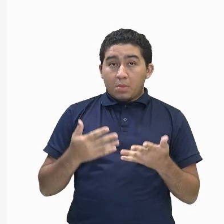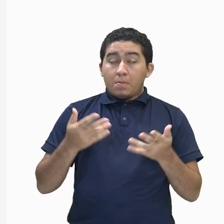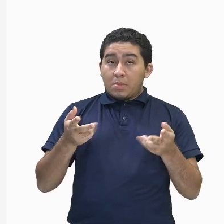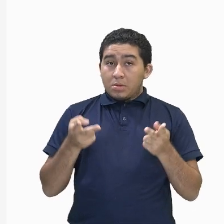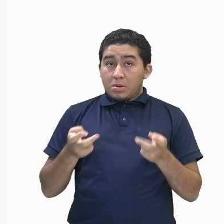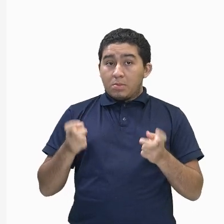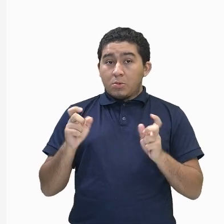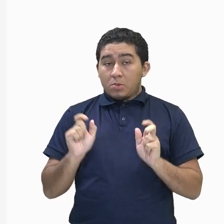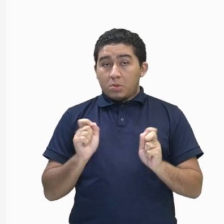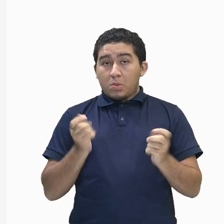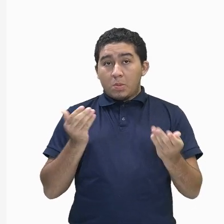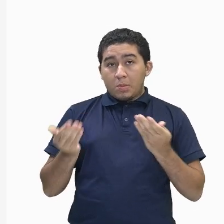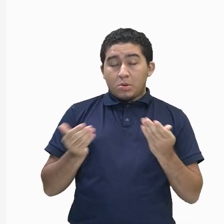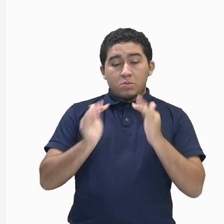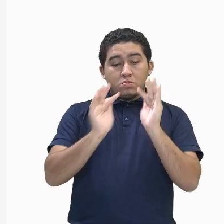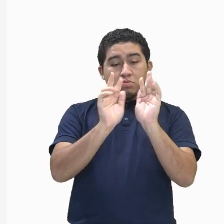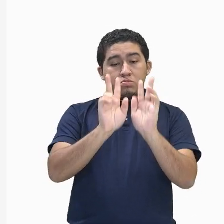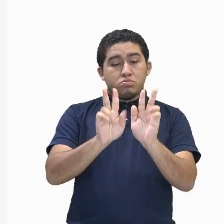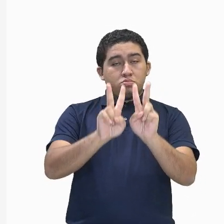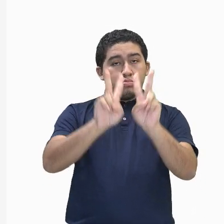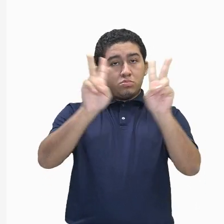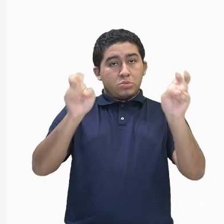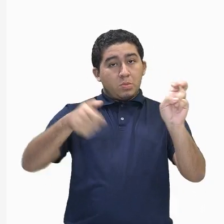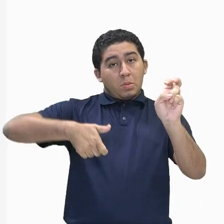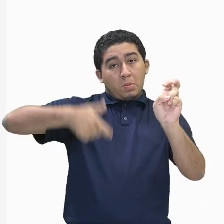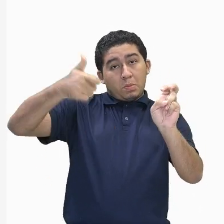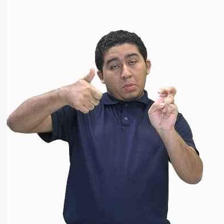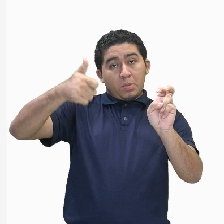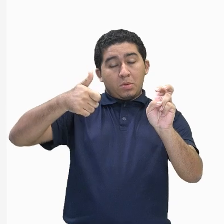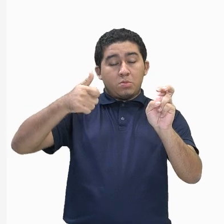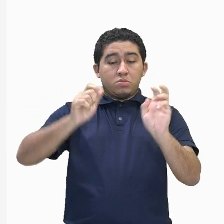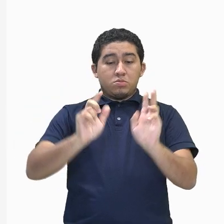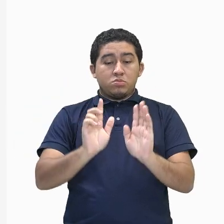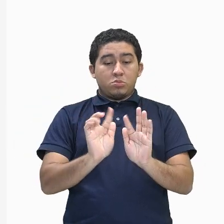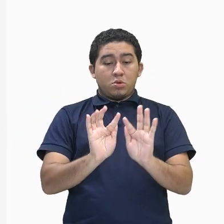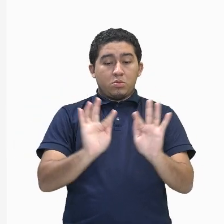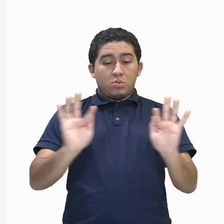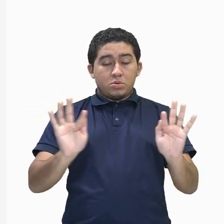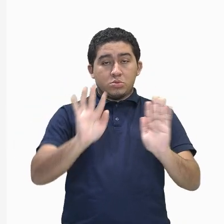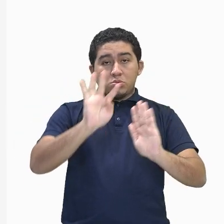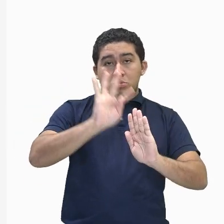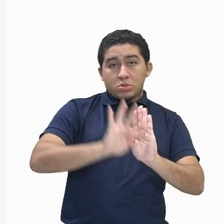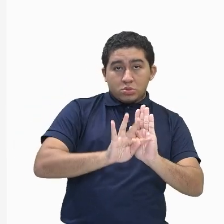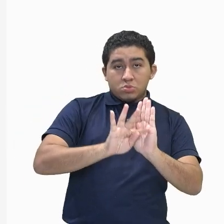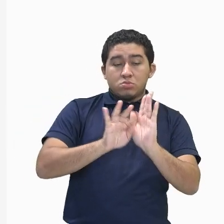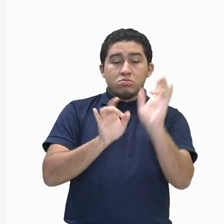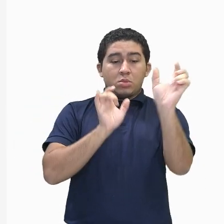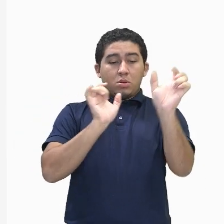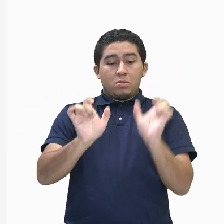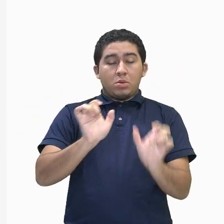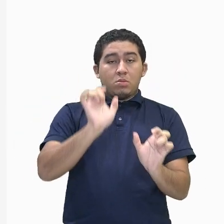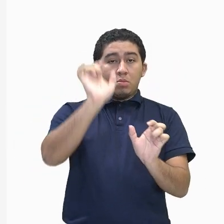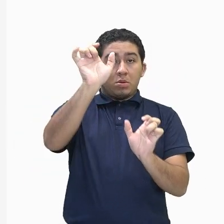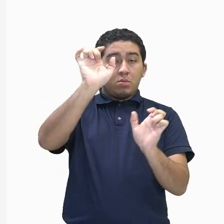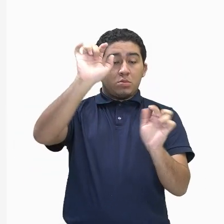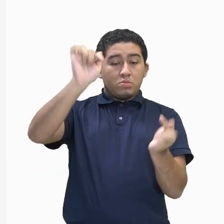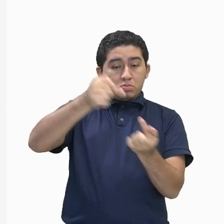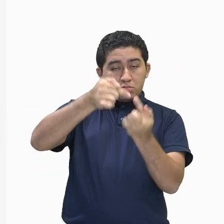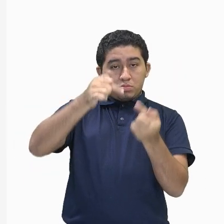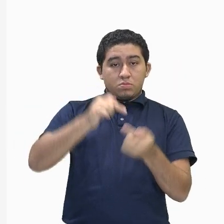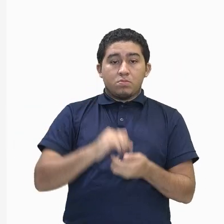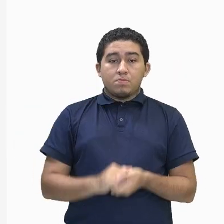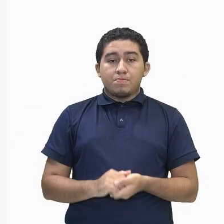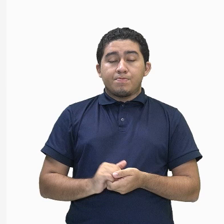que tem tudo relacionado à parte de computer. E essa palavra também, careers, que aparece várias vezes. Temos mais